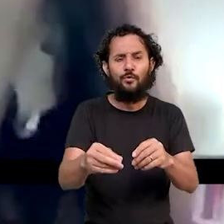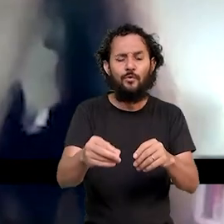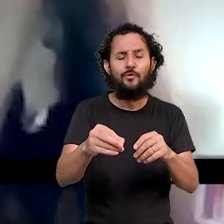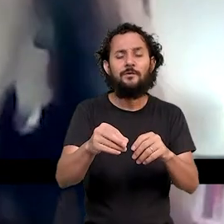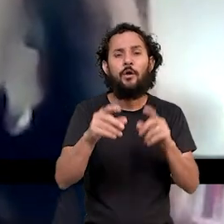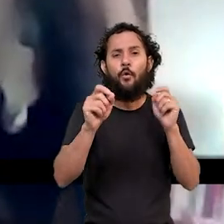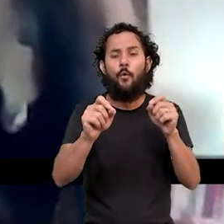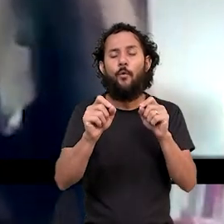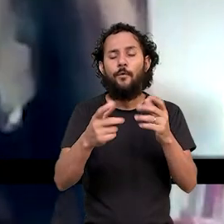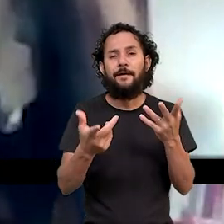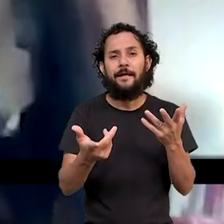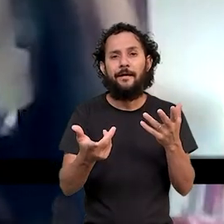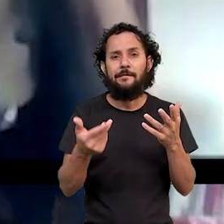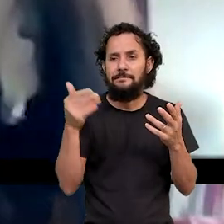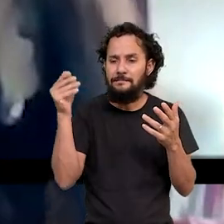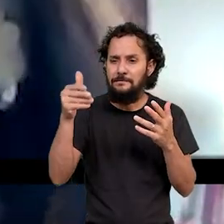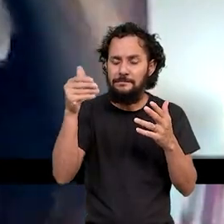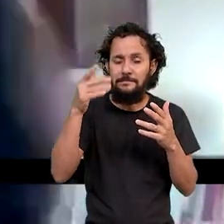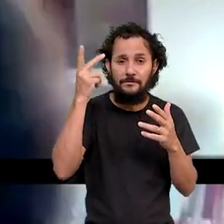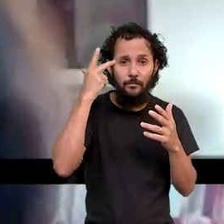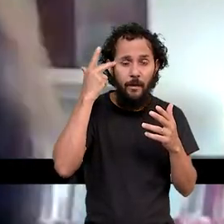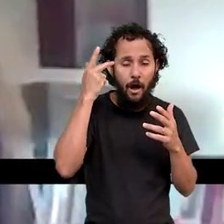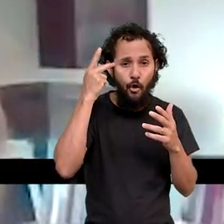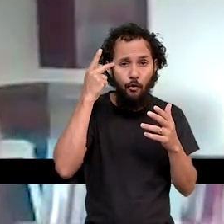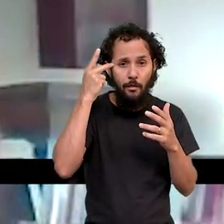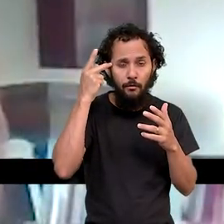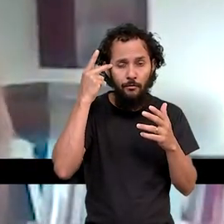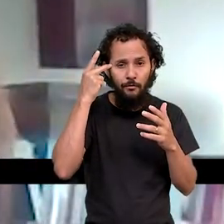ao transitarem ali em São Paulo